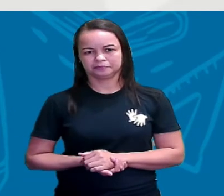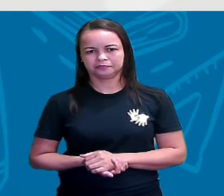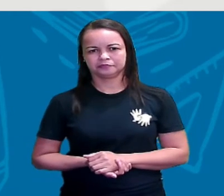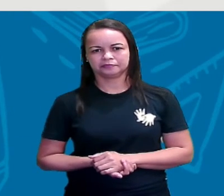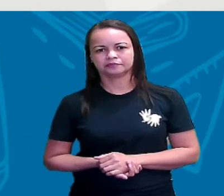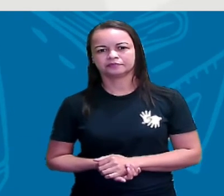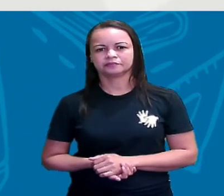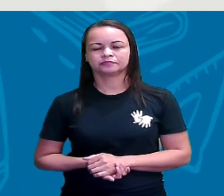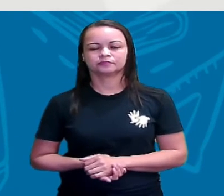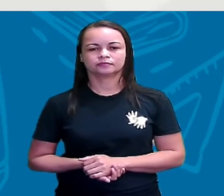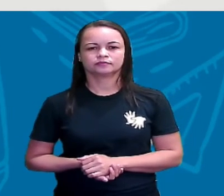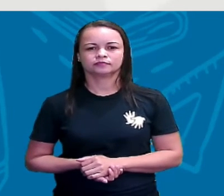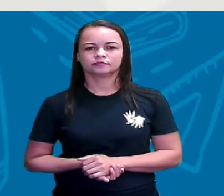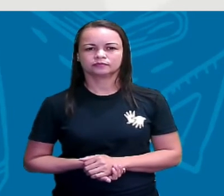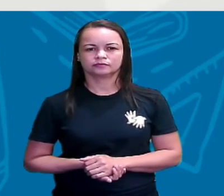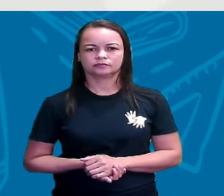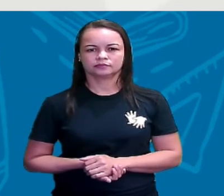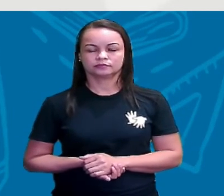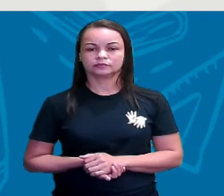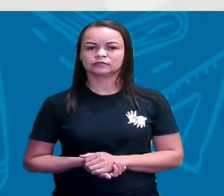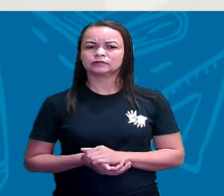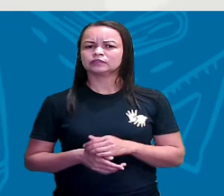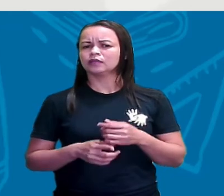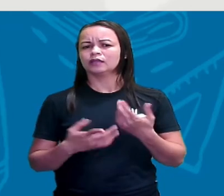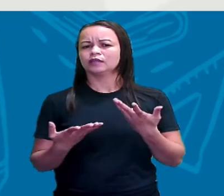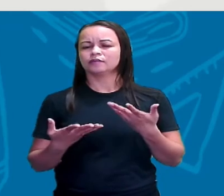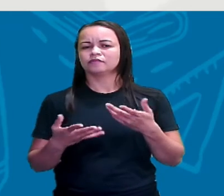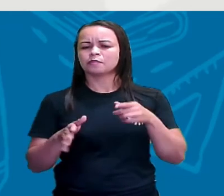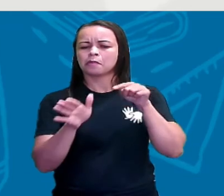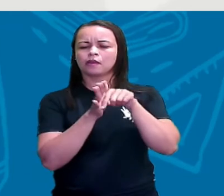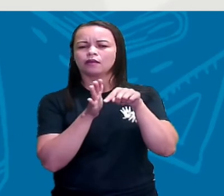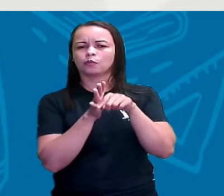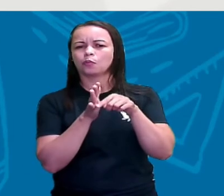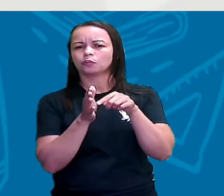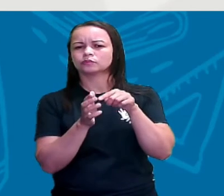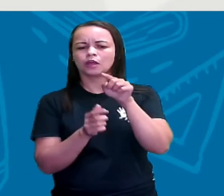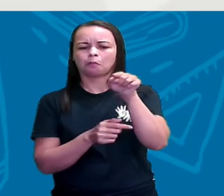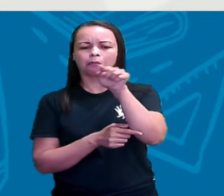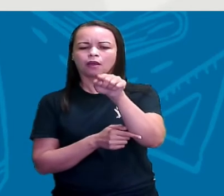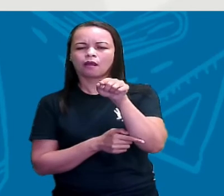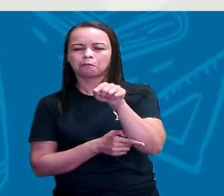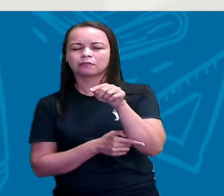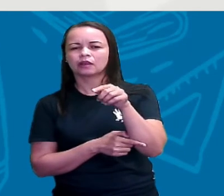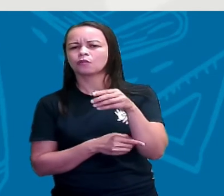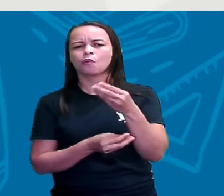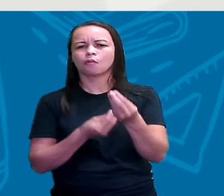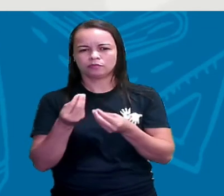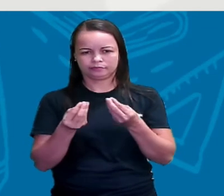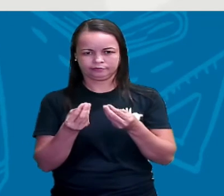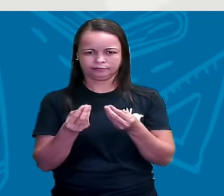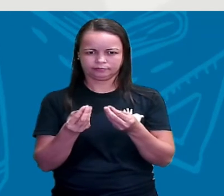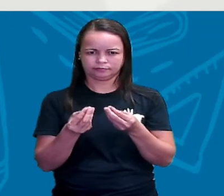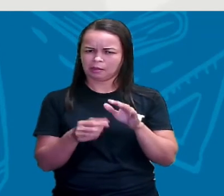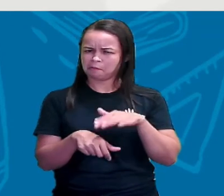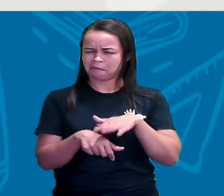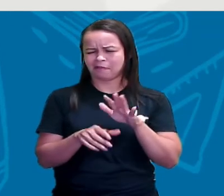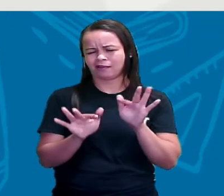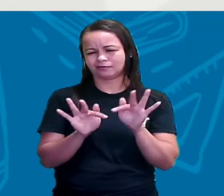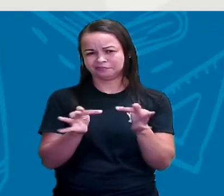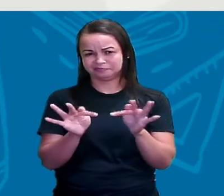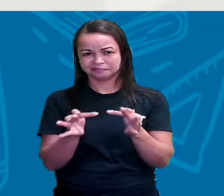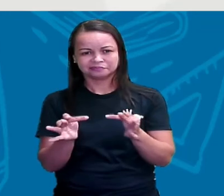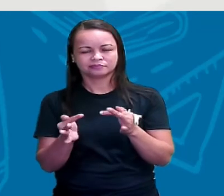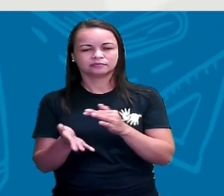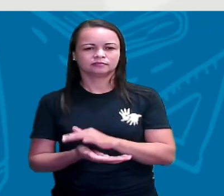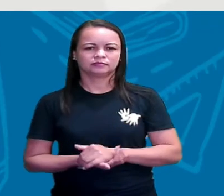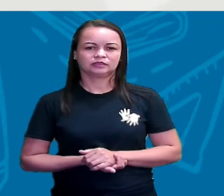States of America. E para fazer pergunta, como é que eu faço? Mais simples ainda. Você pega o did, colocou